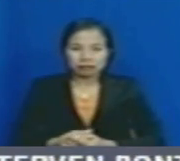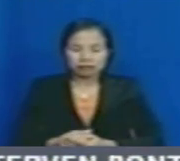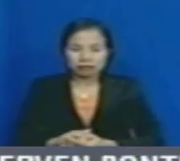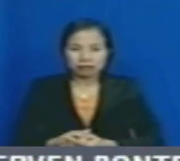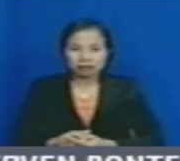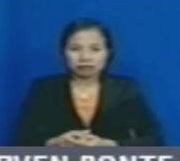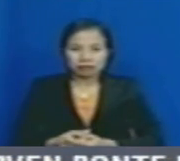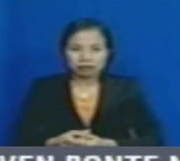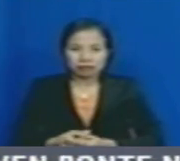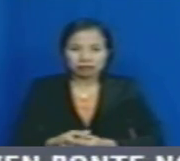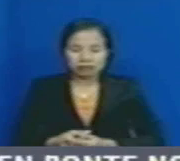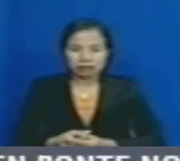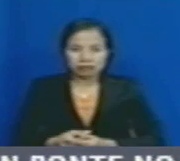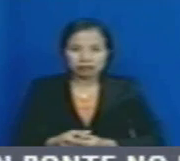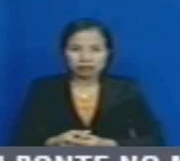Nebe